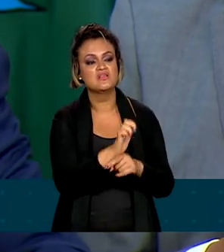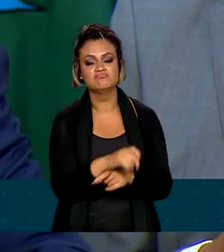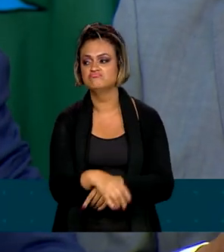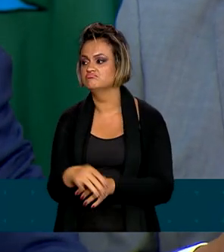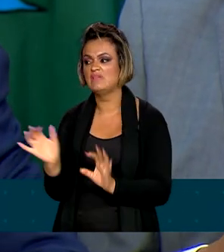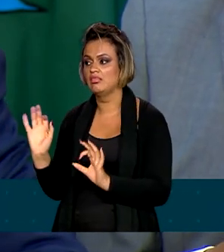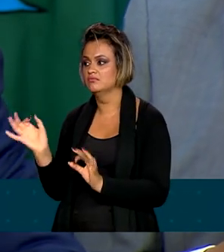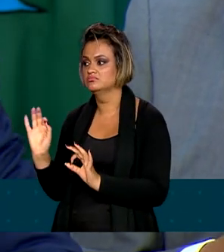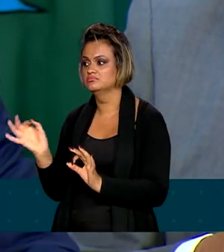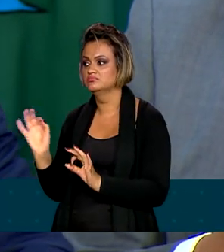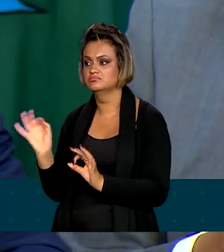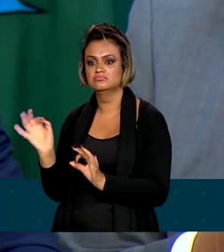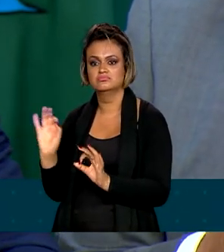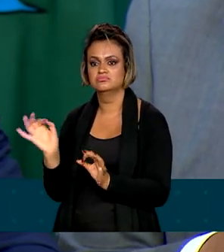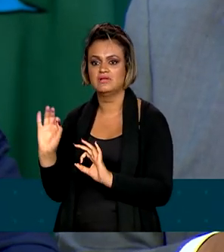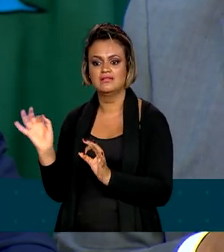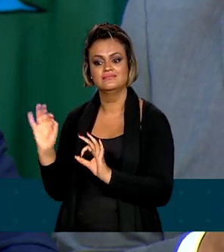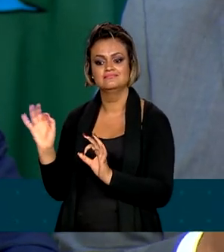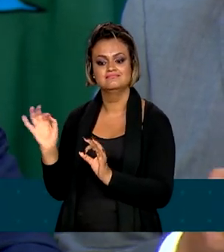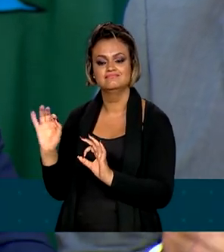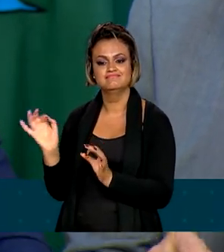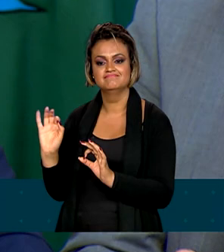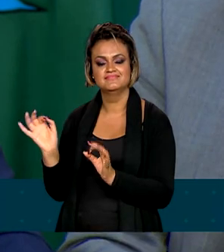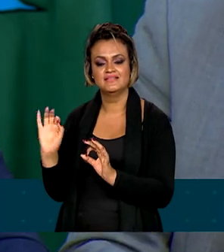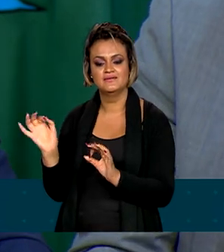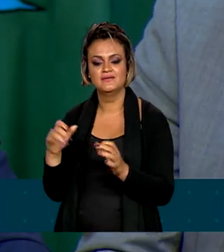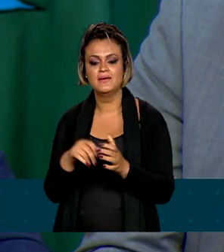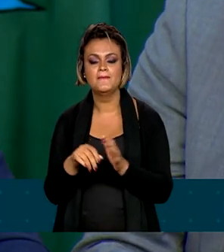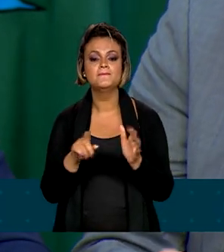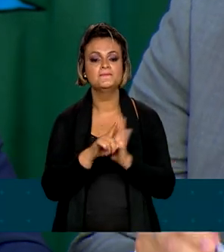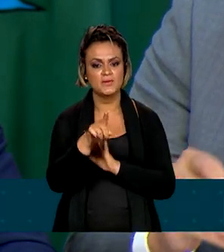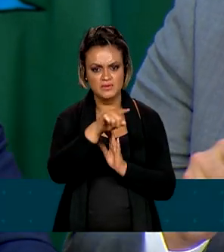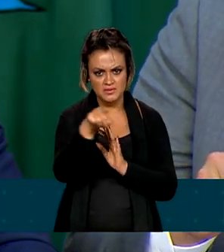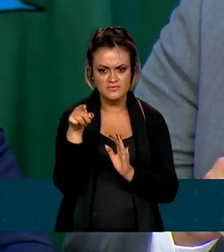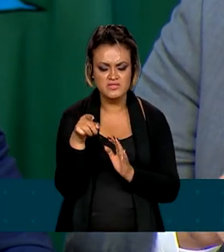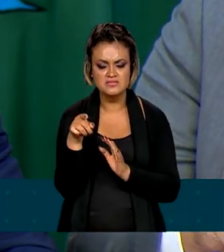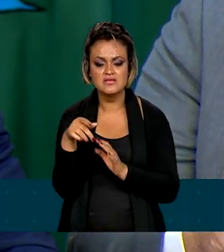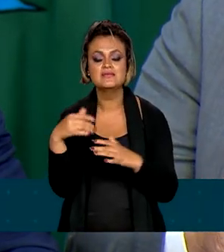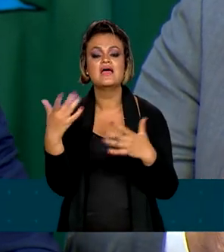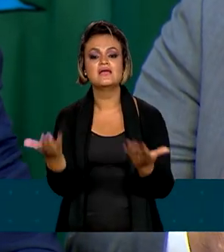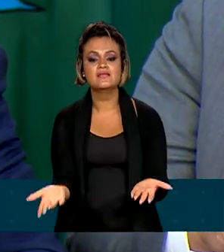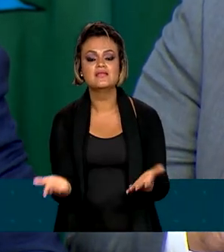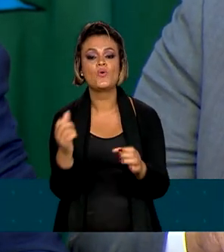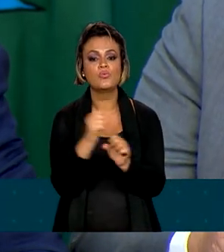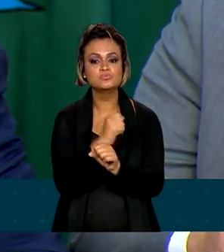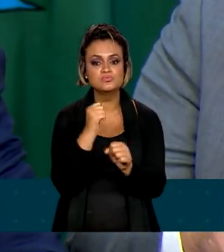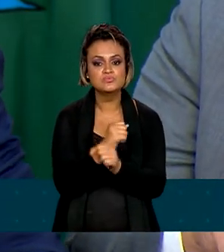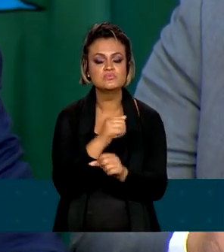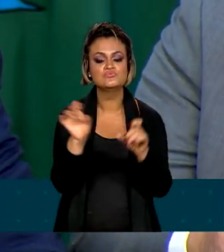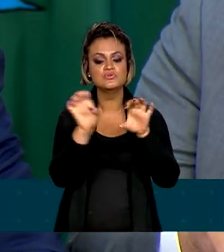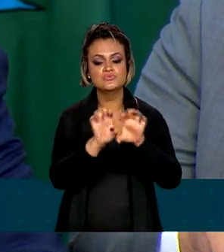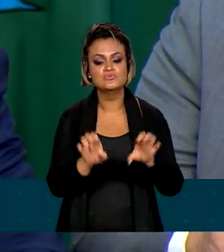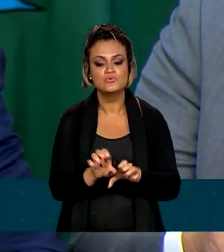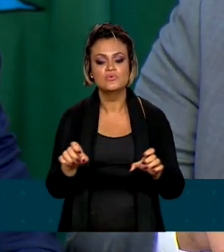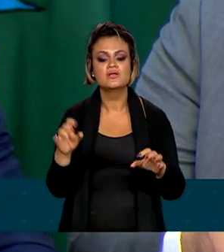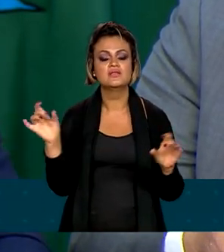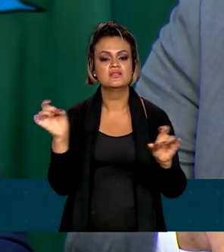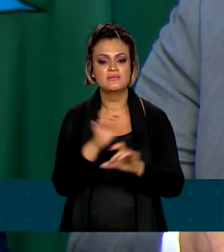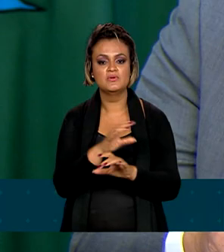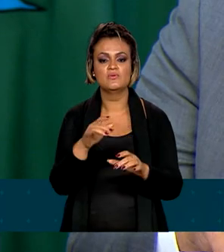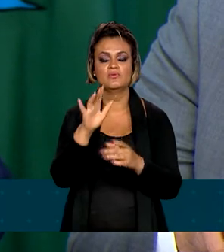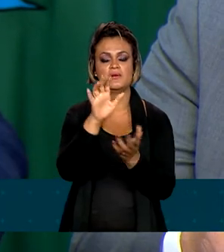Não tem nenhuma obra. Se eu perguntar para vocês aqui, qual é a obra de infraestrutura que foi